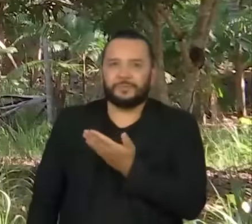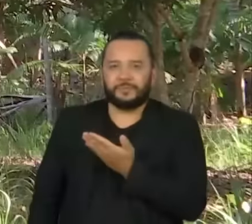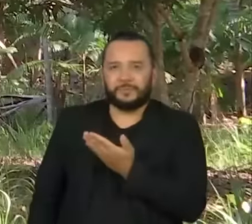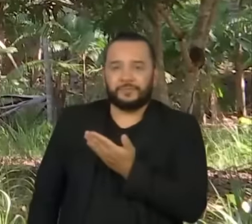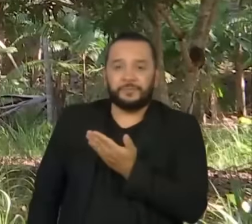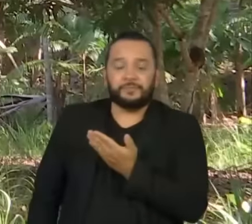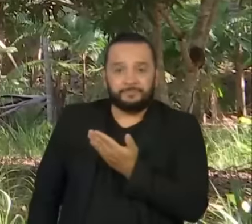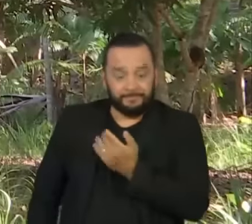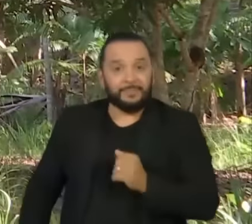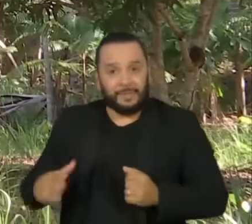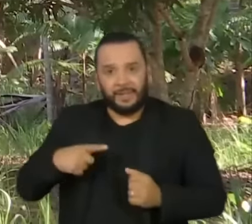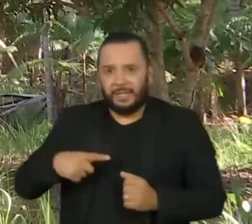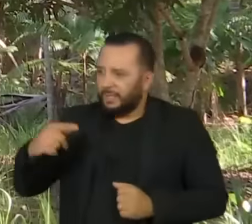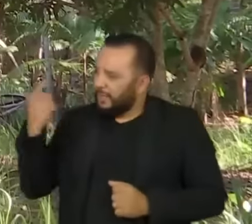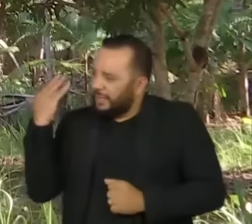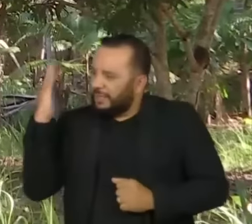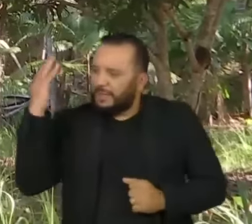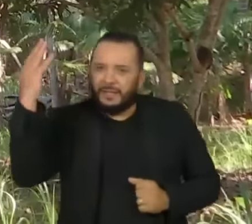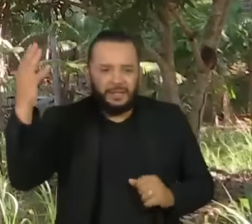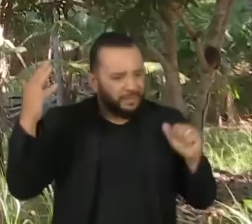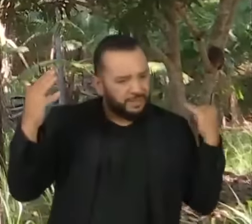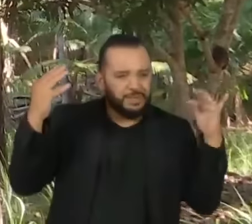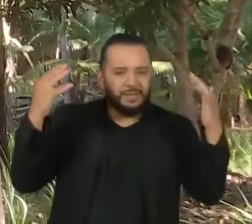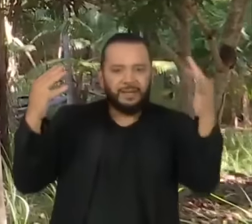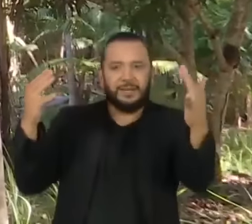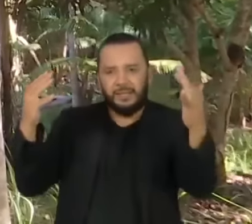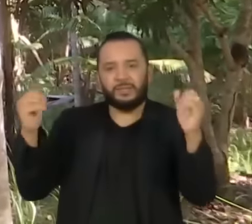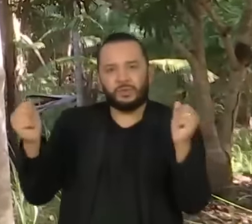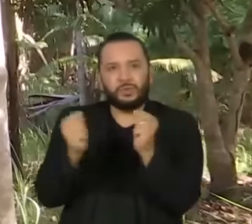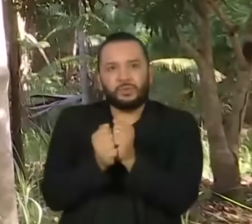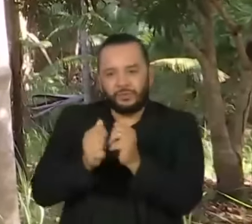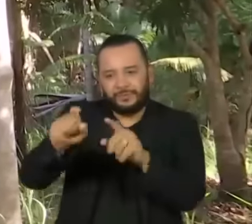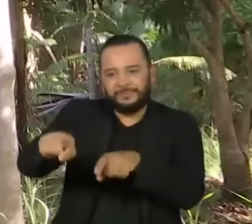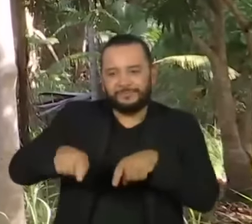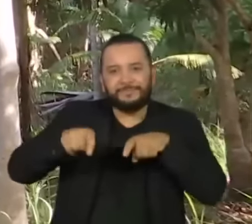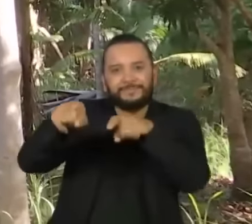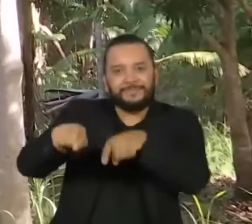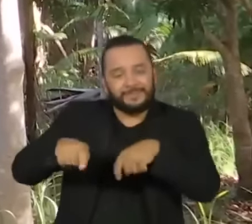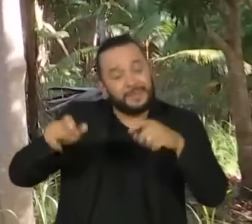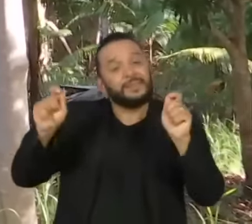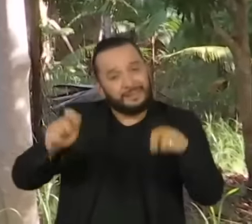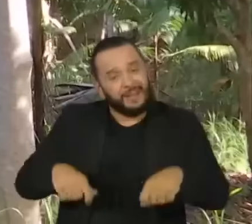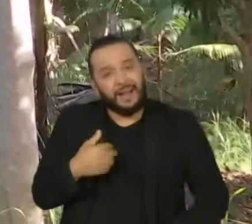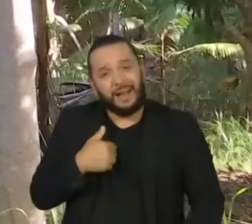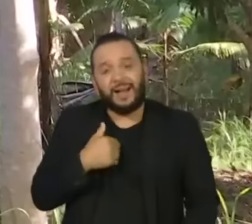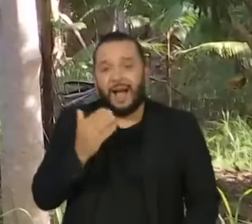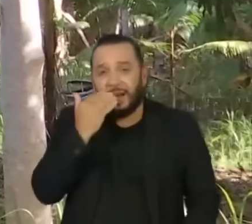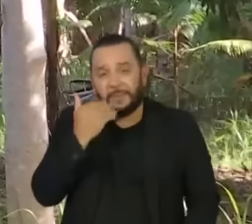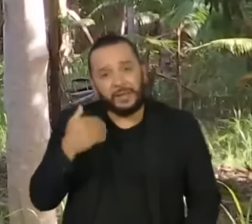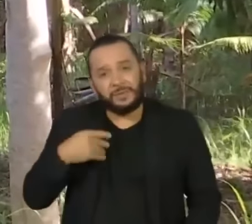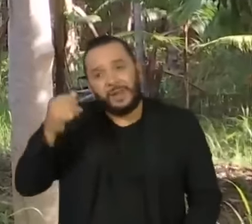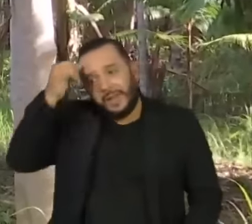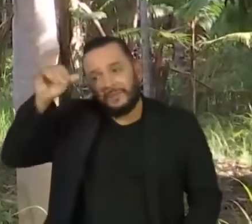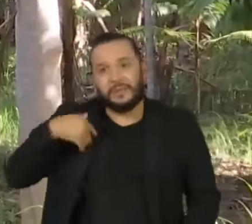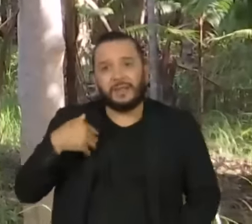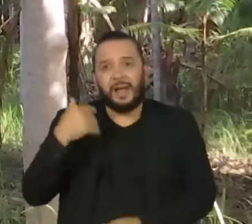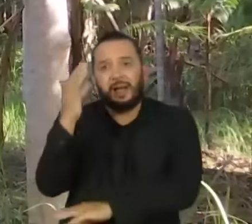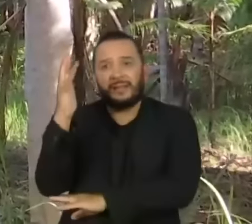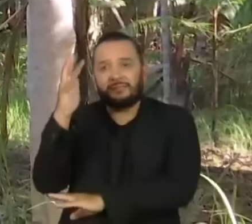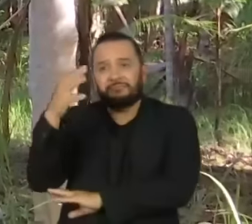O sistema agroflorestal é uma técnica que mostra ser possível produzir alimentos sem derrubar uma árvore